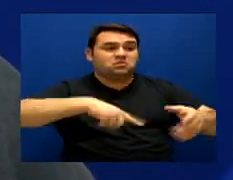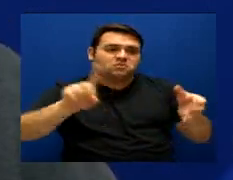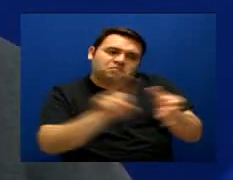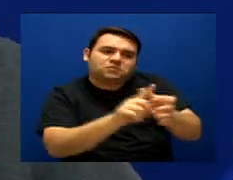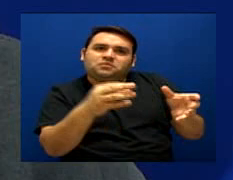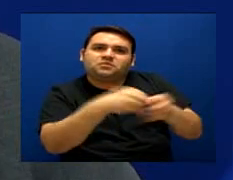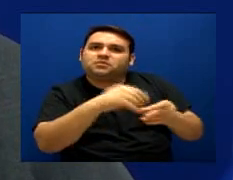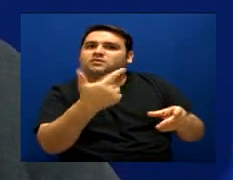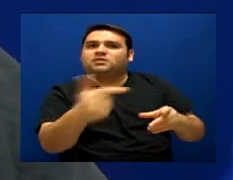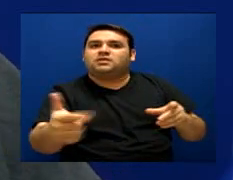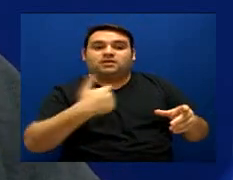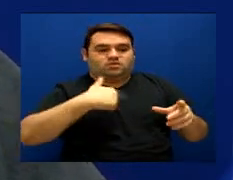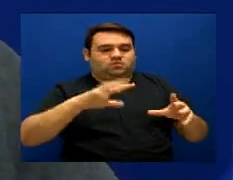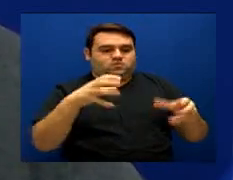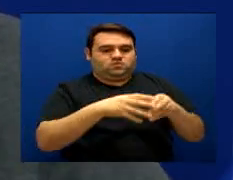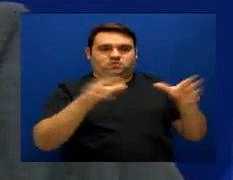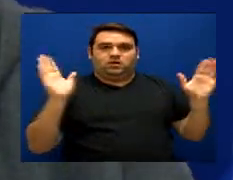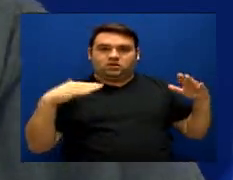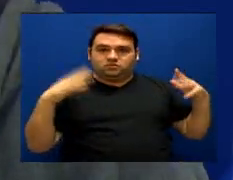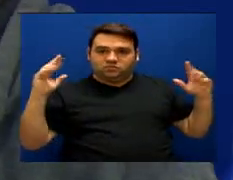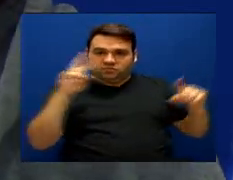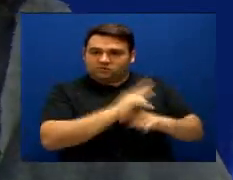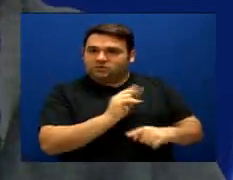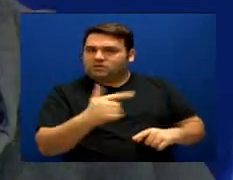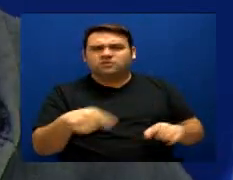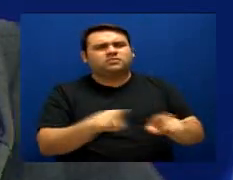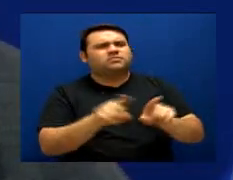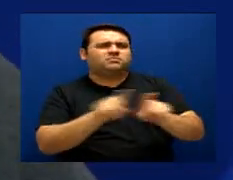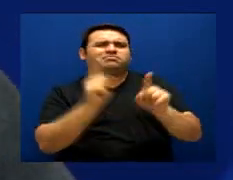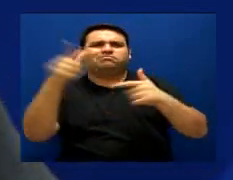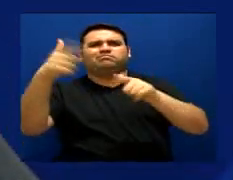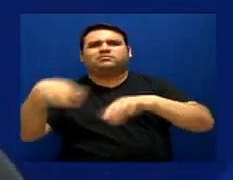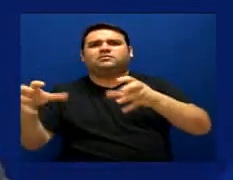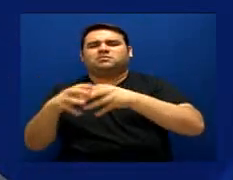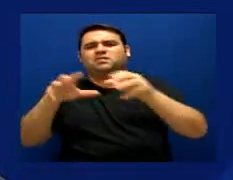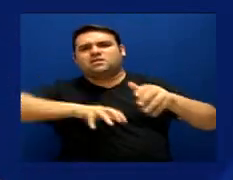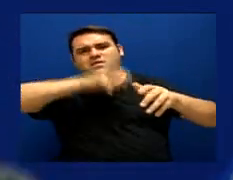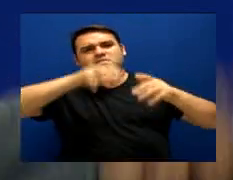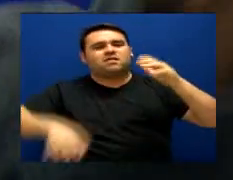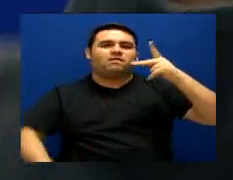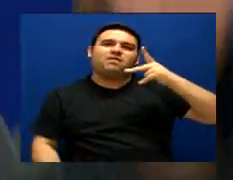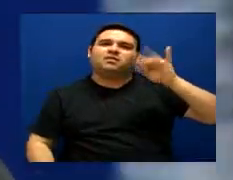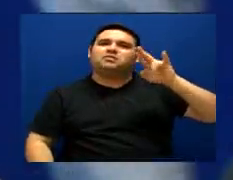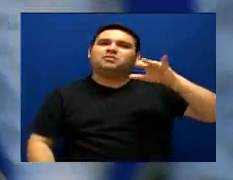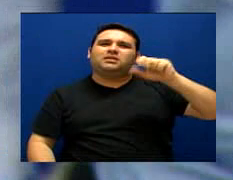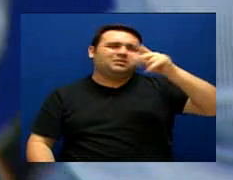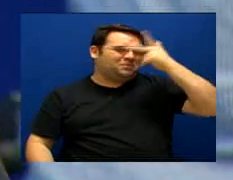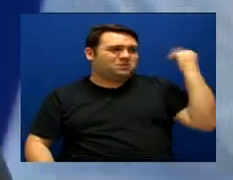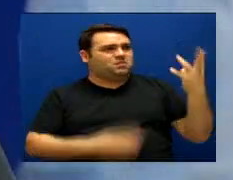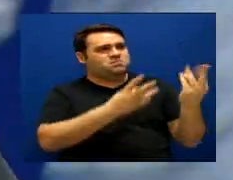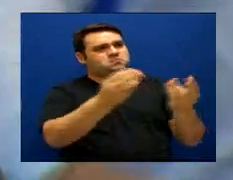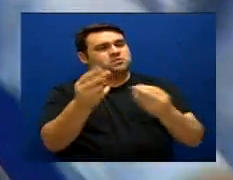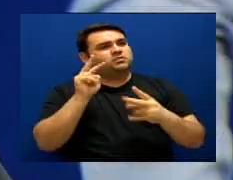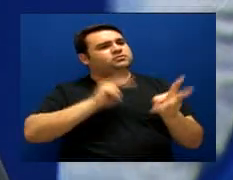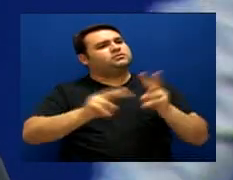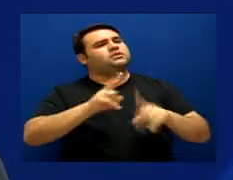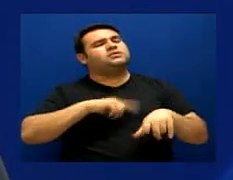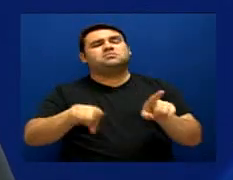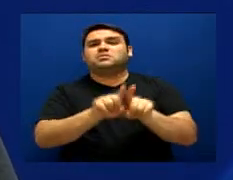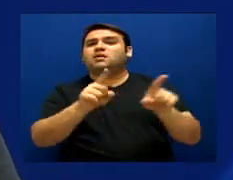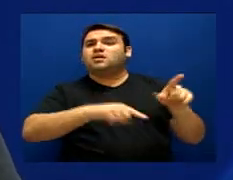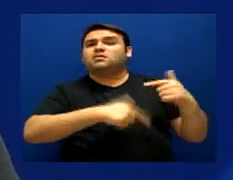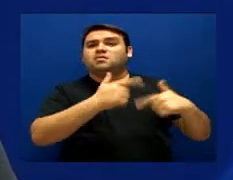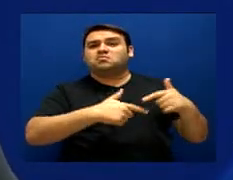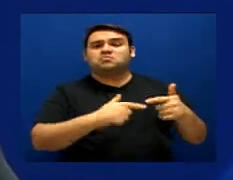parte disso. Não estou falando só de anjos protetores, mas tem o Amor Animal, tem o pessoal da Patrícia, tem várias pessoas que eu estou vendo aqui e que não